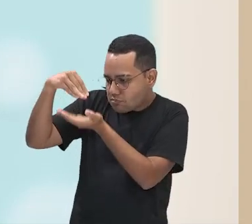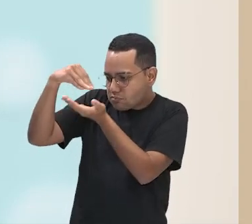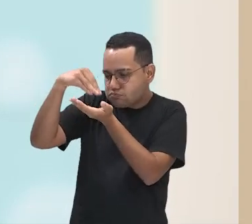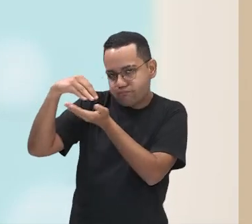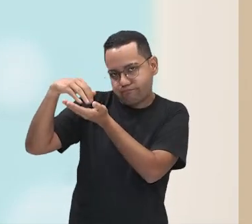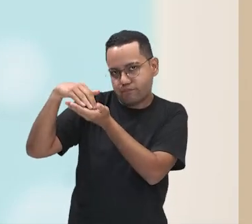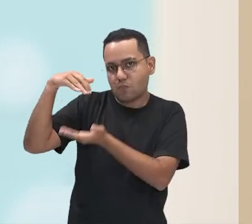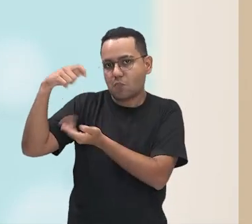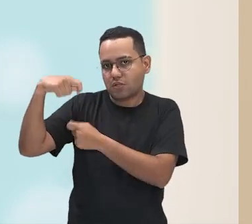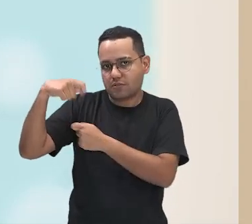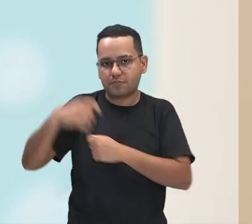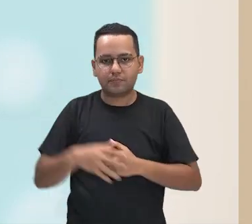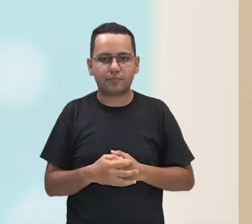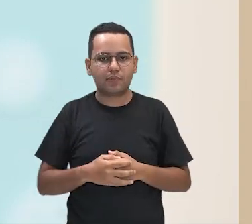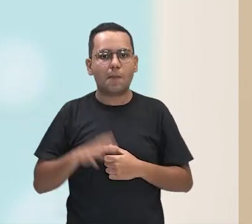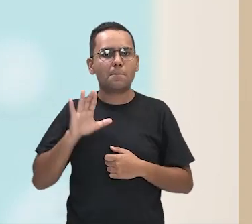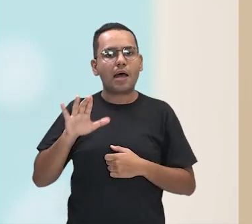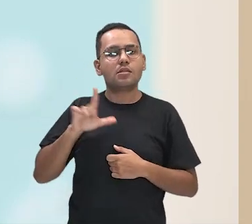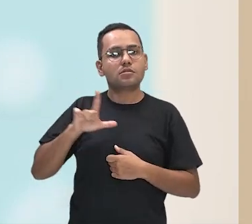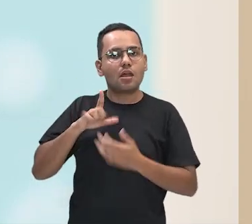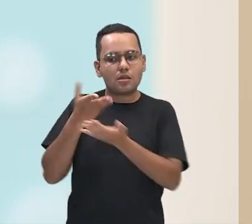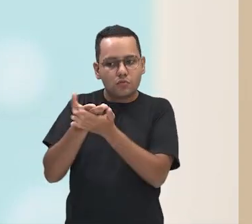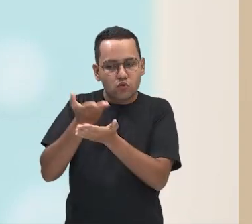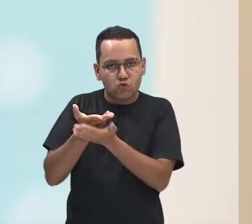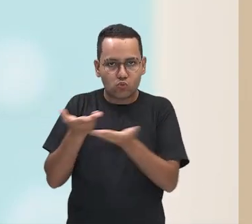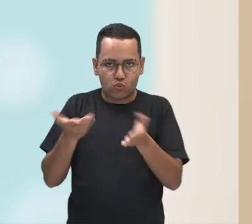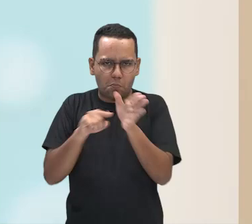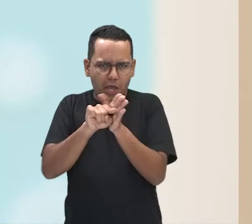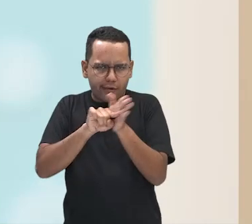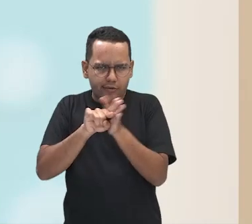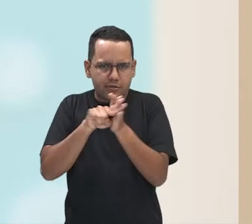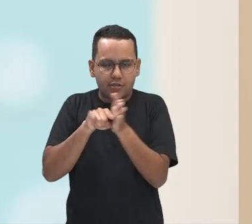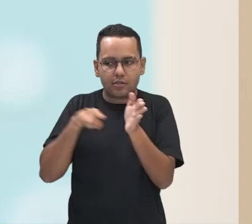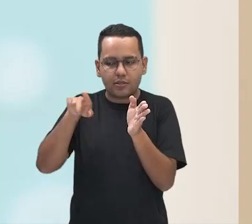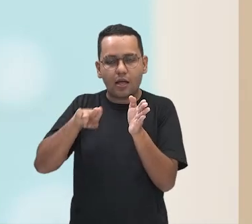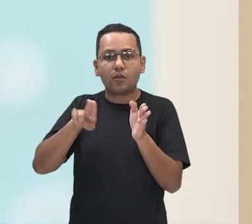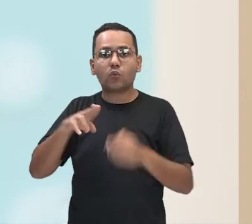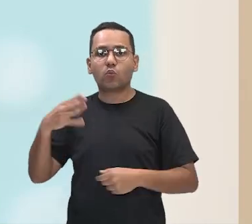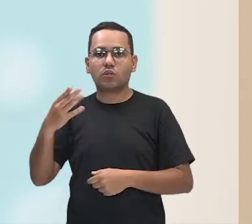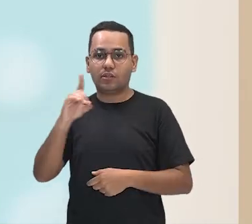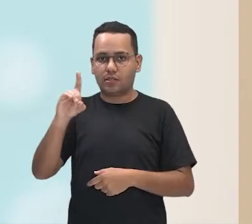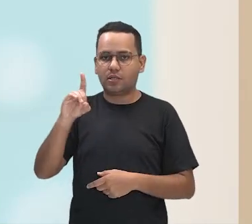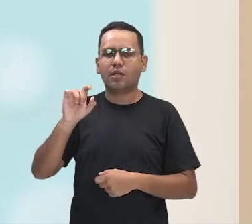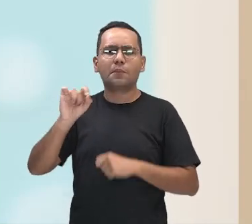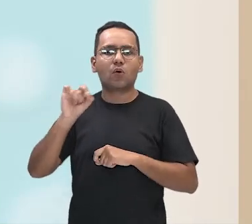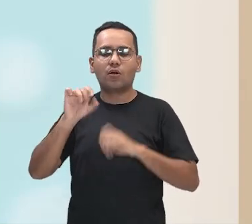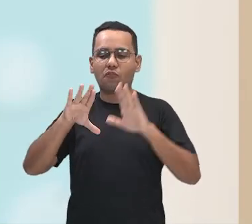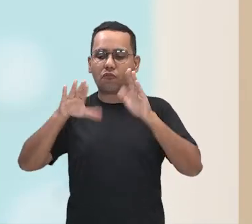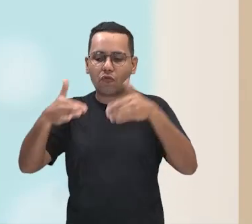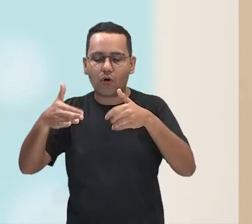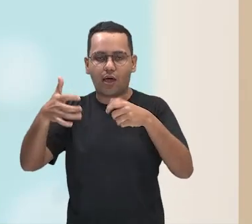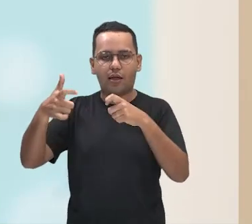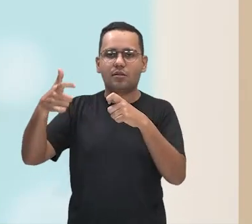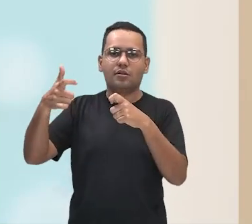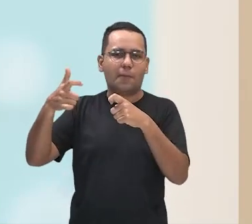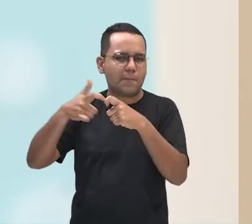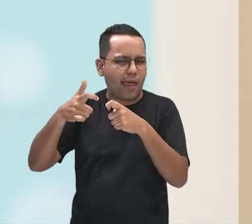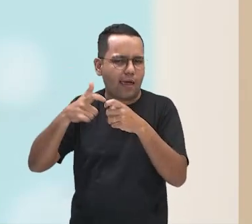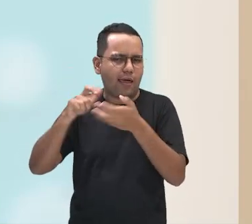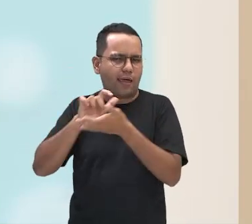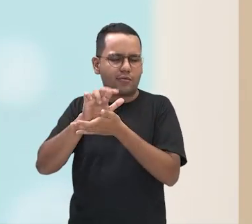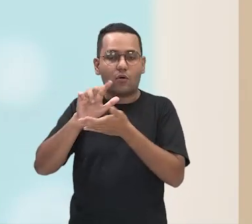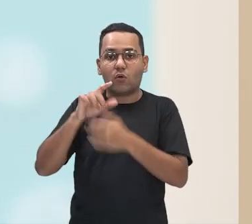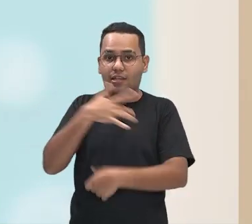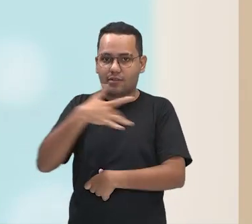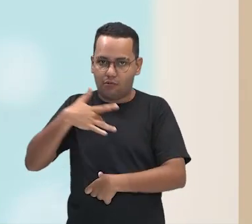já existem estudos da utilização da impressora 3D, inclusive na área da medicina. Algumas próteses já estão